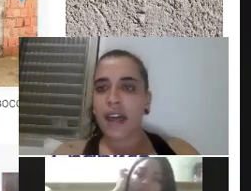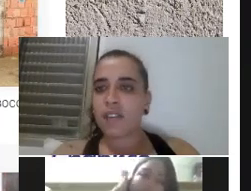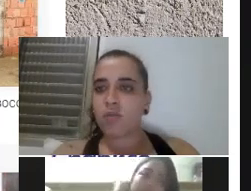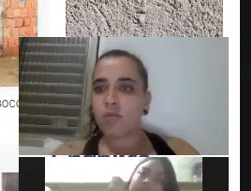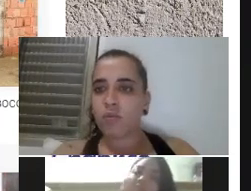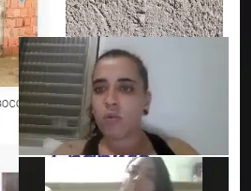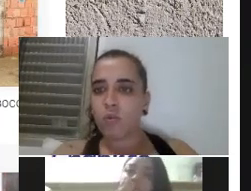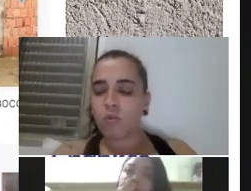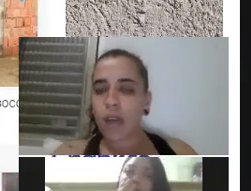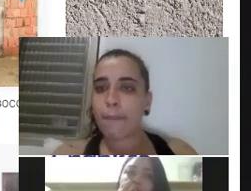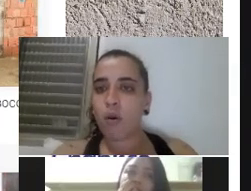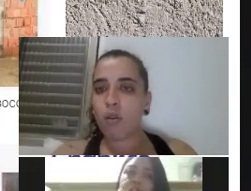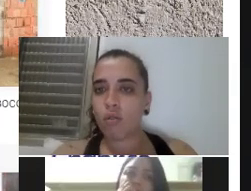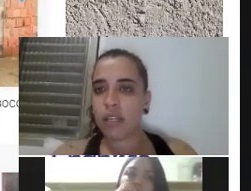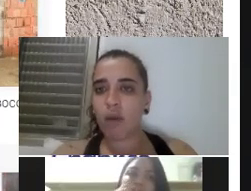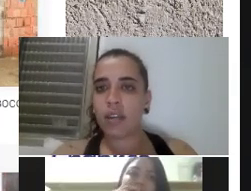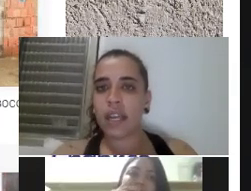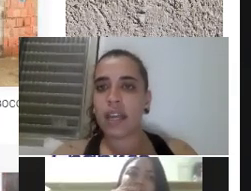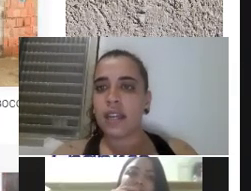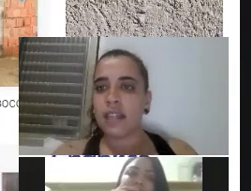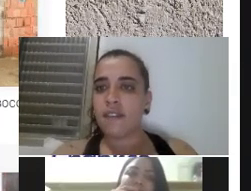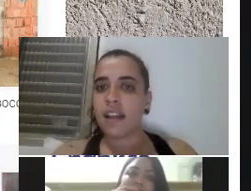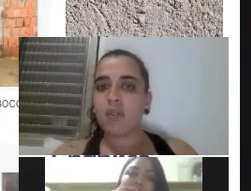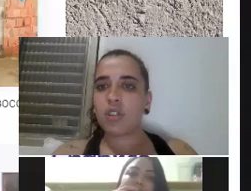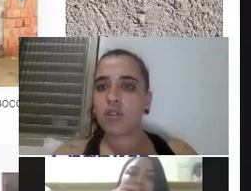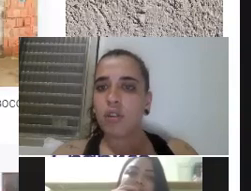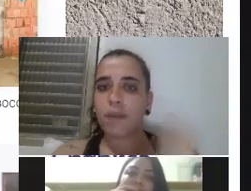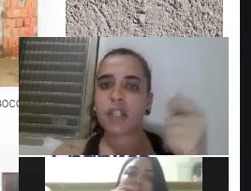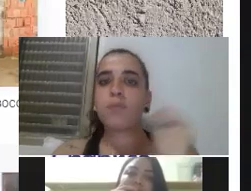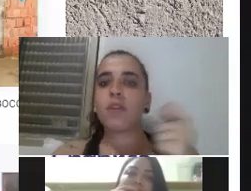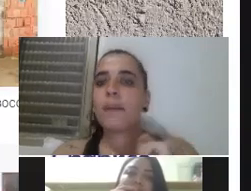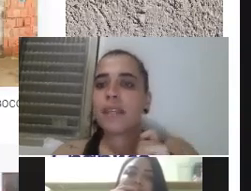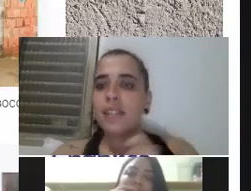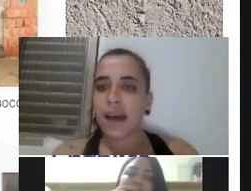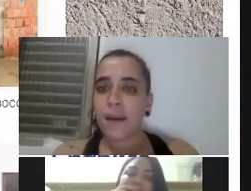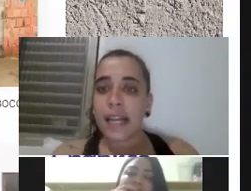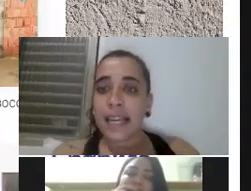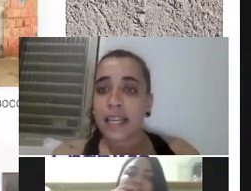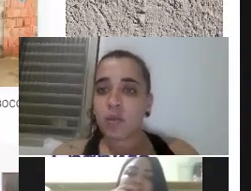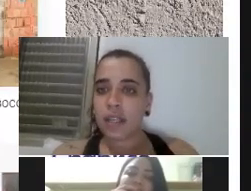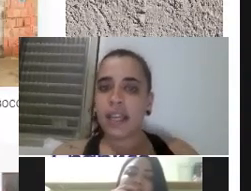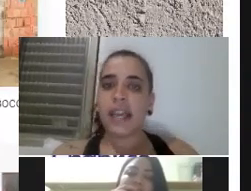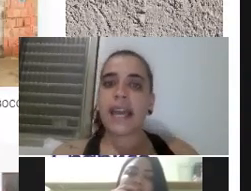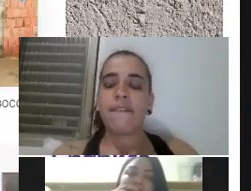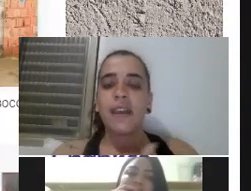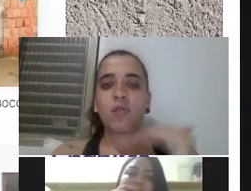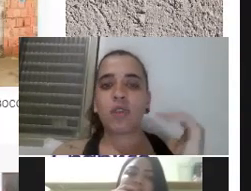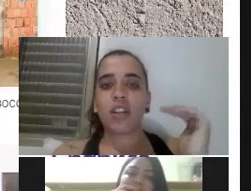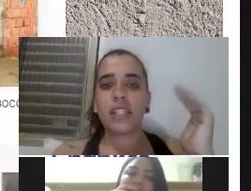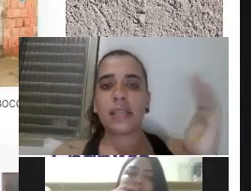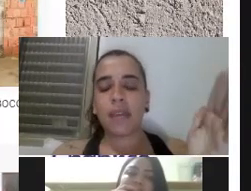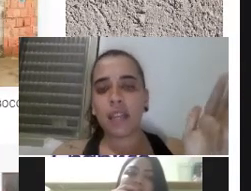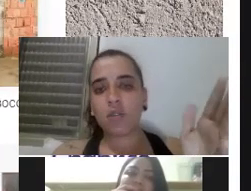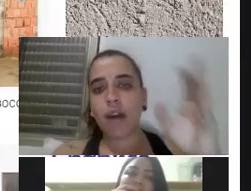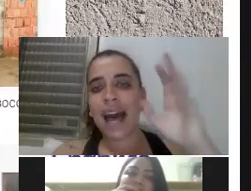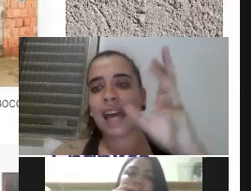se não, faz um reboco, que é o quê? Nivelar o tijolo para a gente poder pintar. Isso aqui é feito só